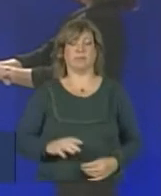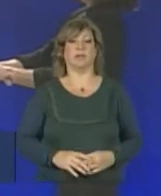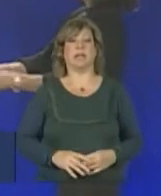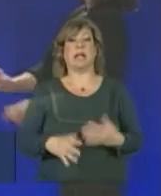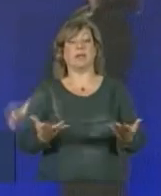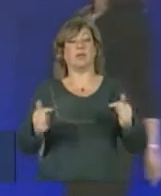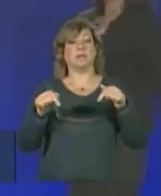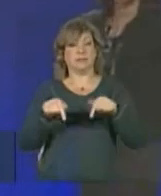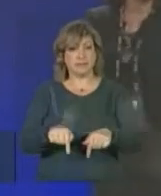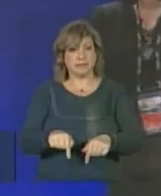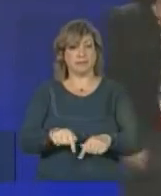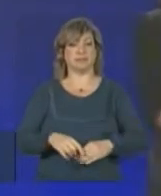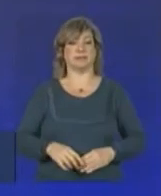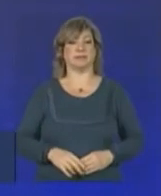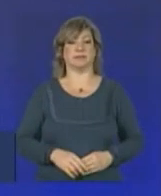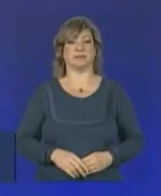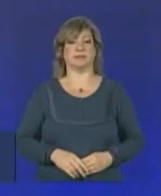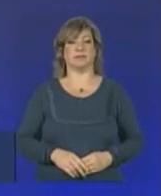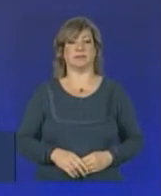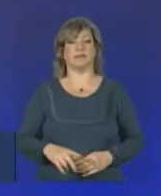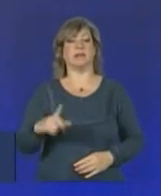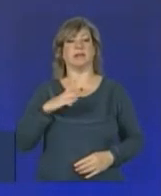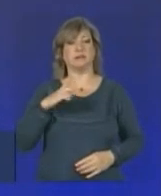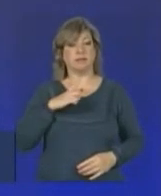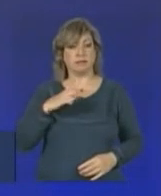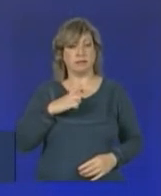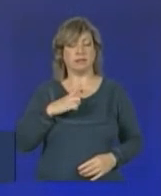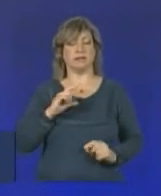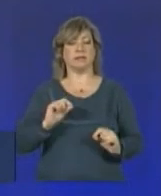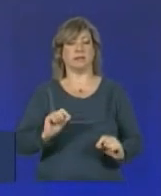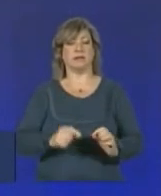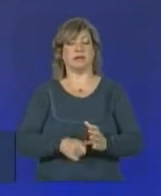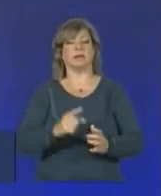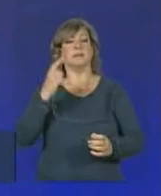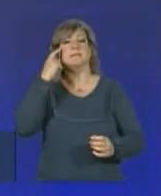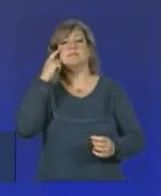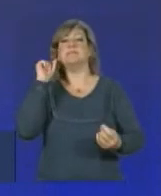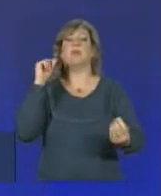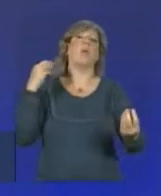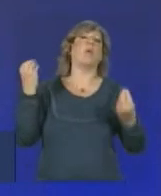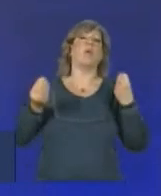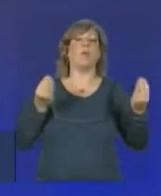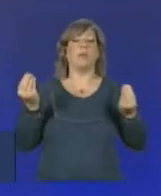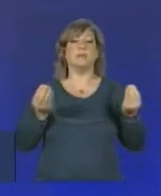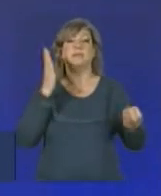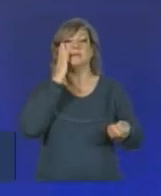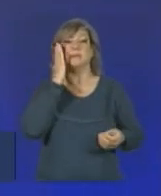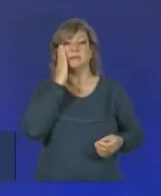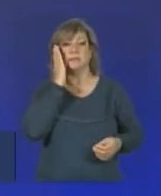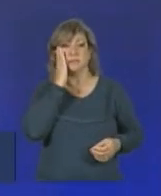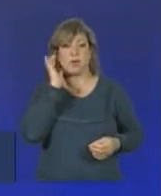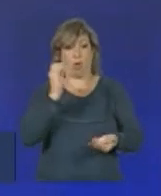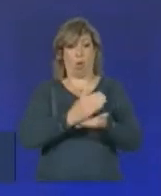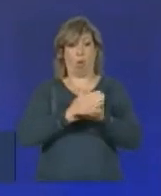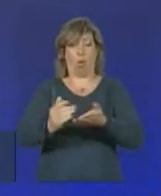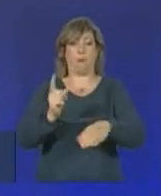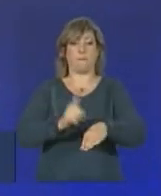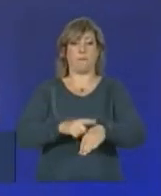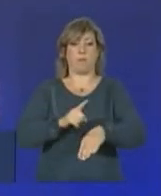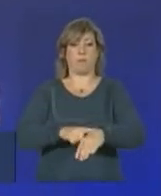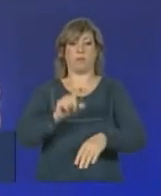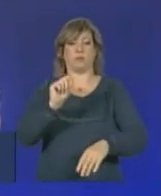nesse sentido, estávamos interessados em saber a partir do momento que